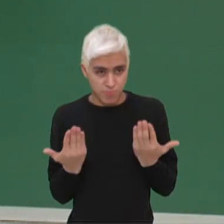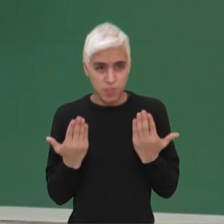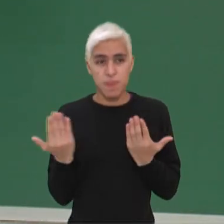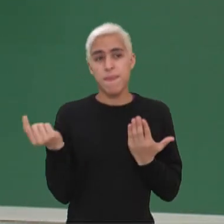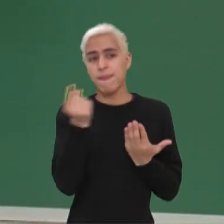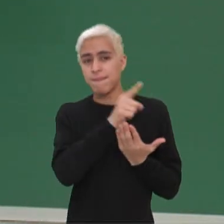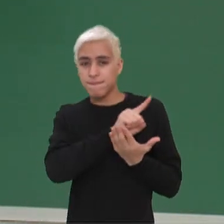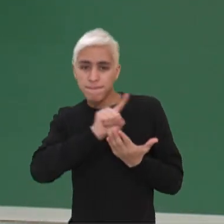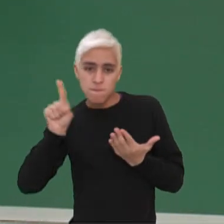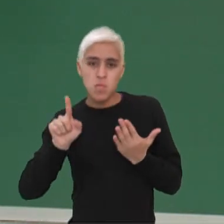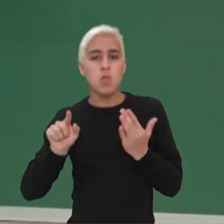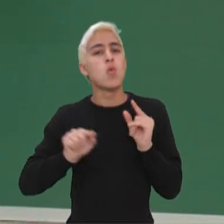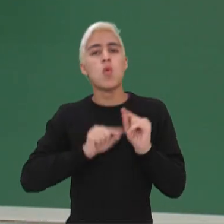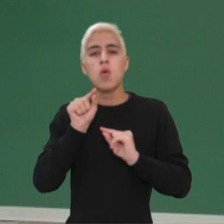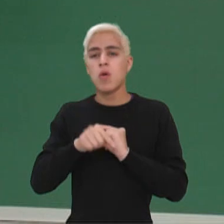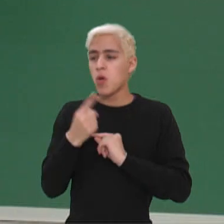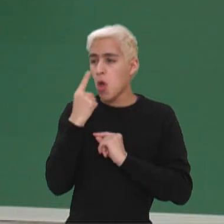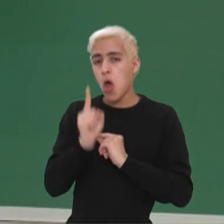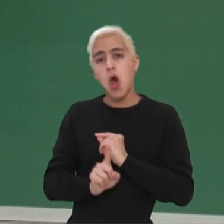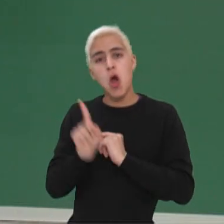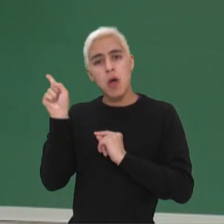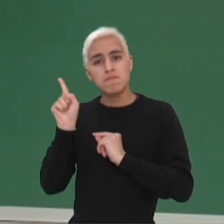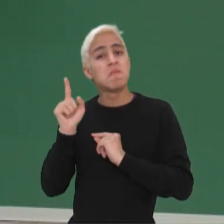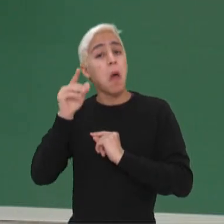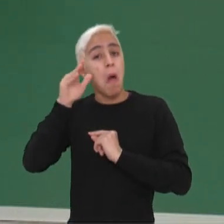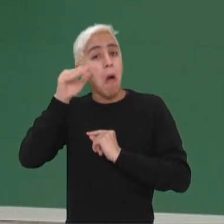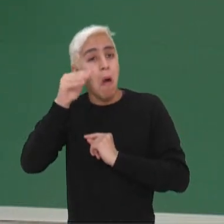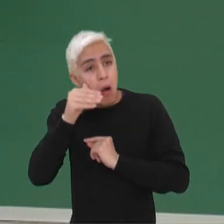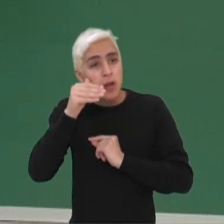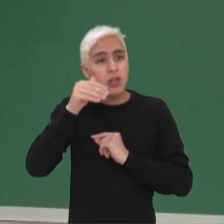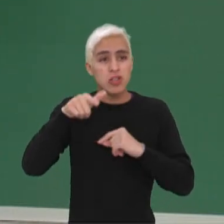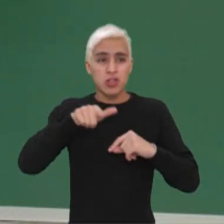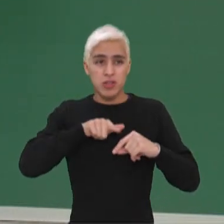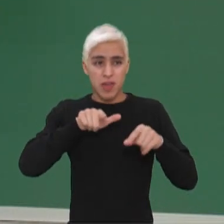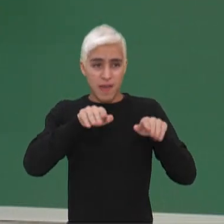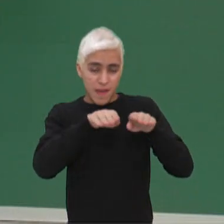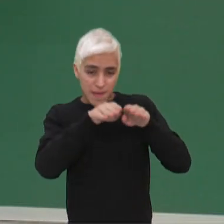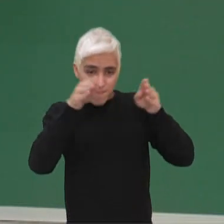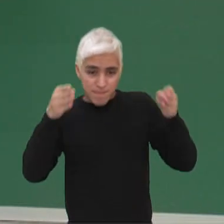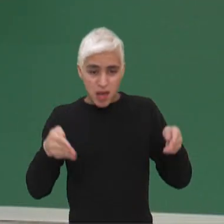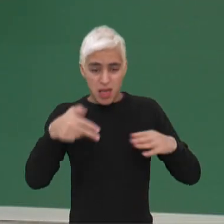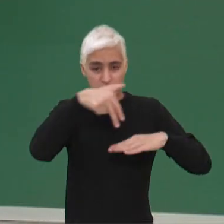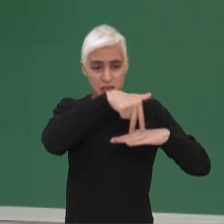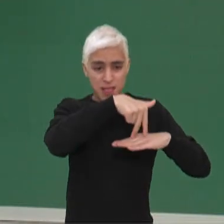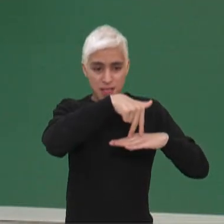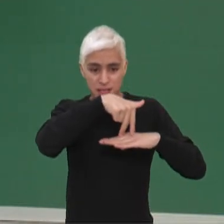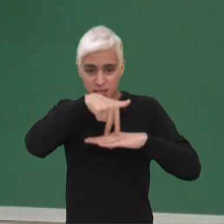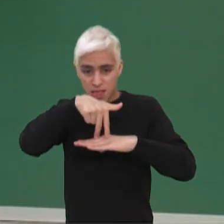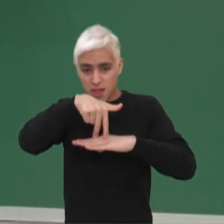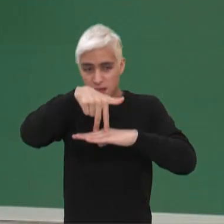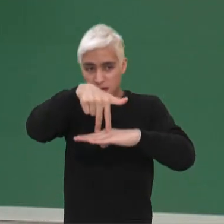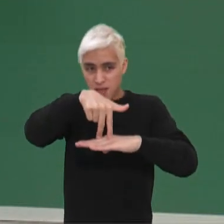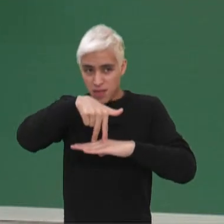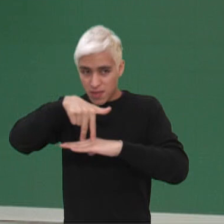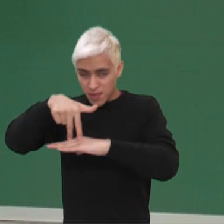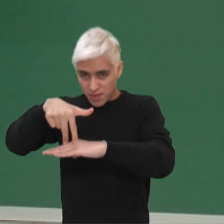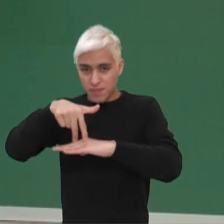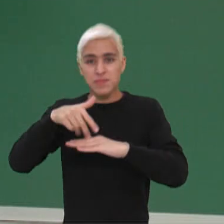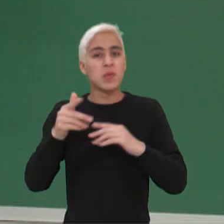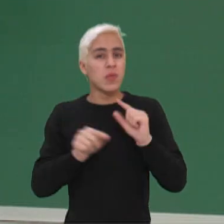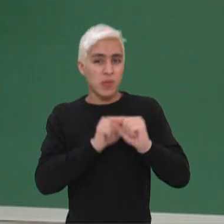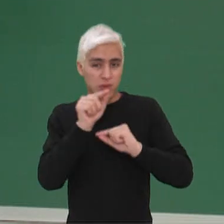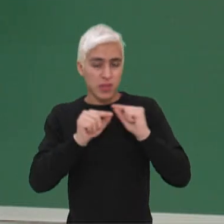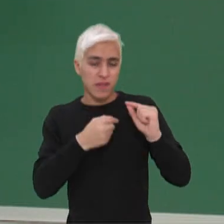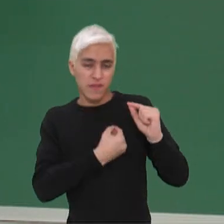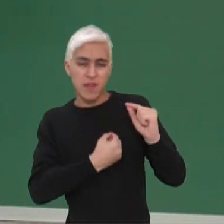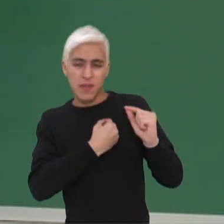terminar aqui rapidinho, gente, olha só que curioso, eles também tinham palcos móveis, como é o caso do dramaturgo Tespes, que viveu